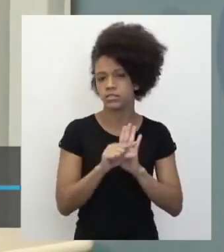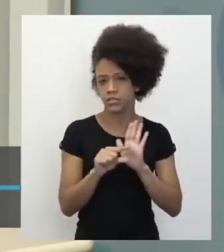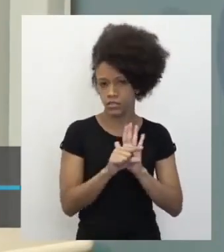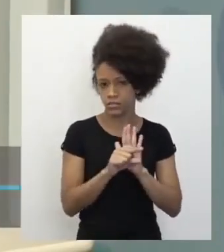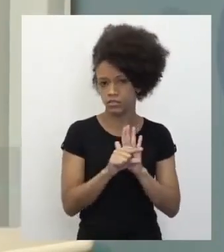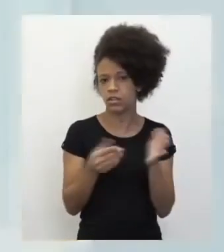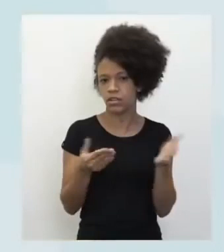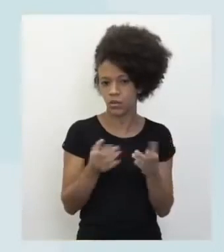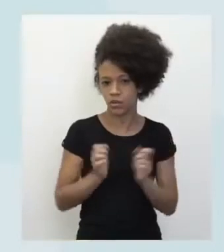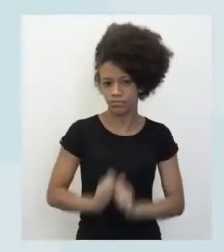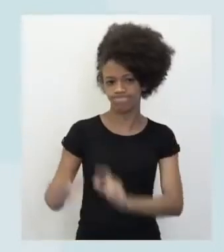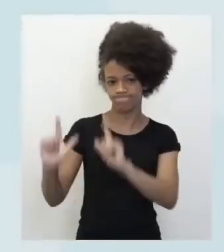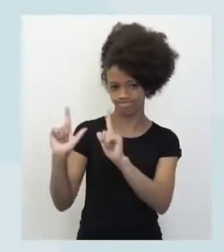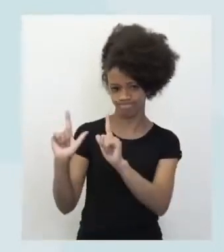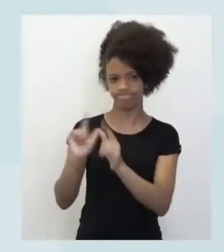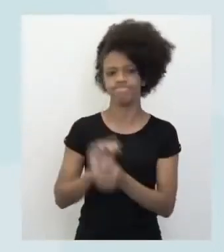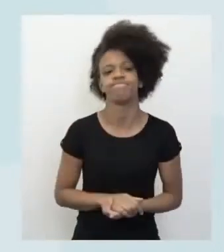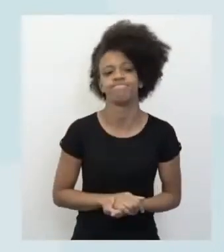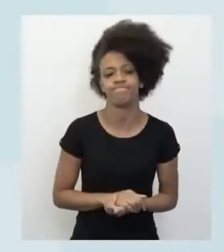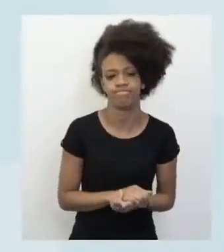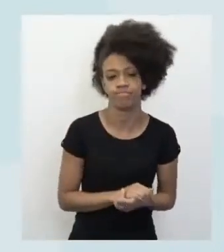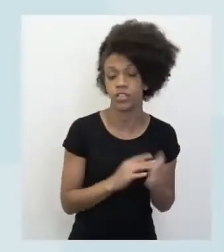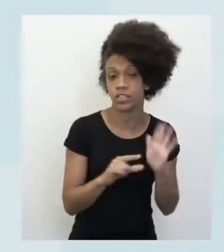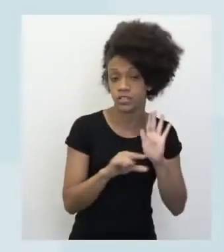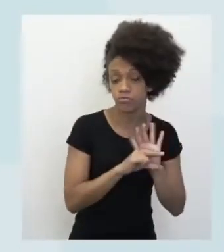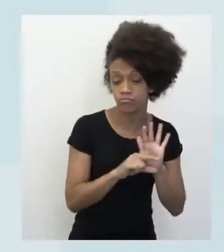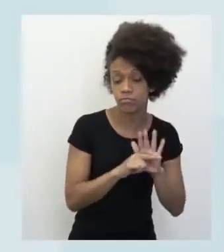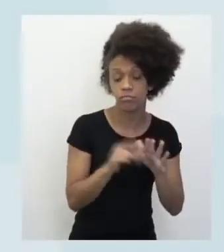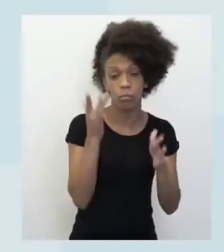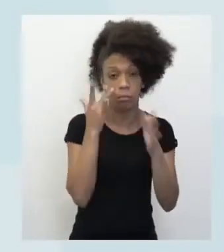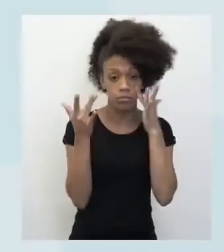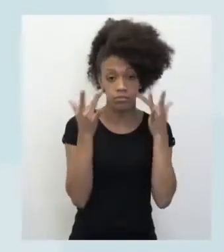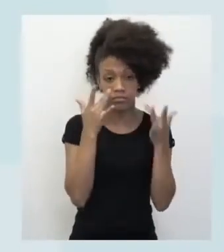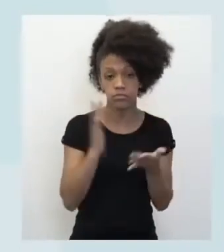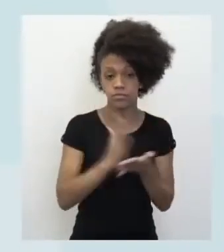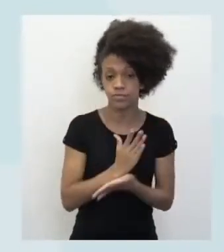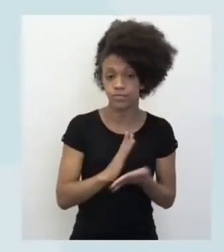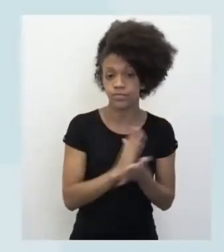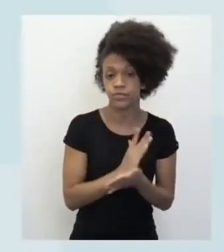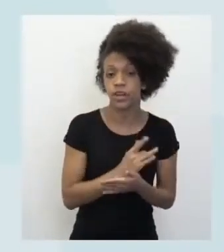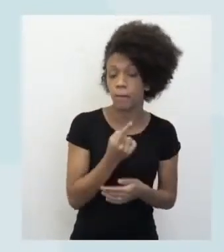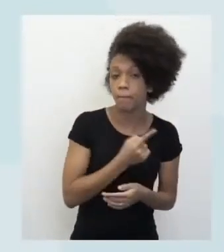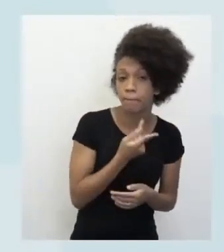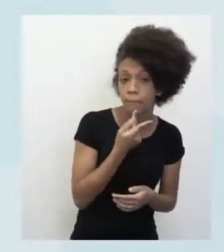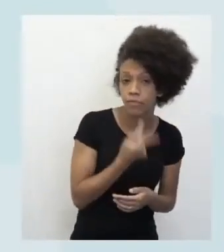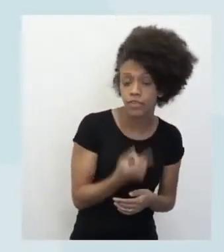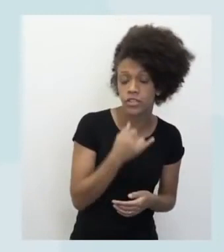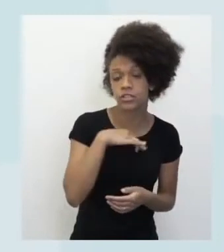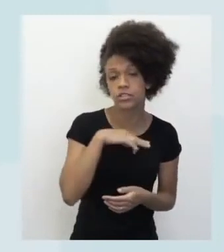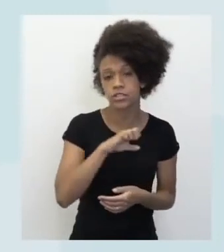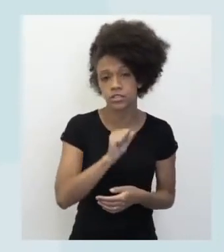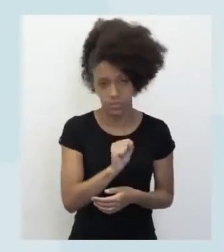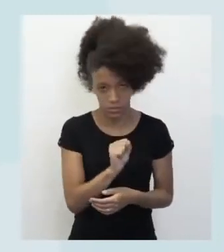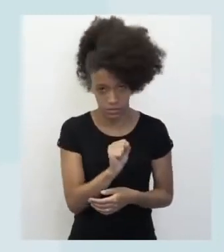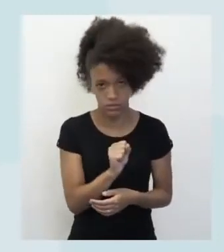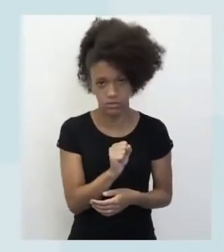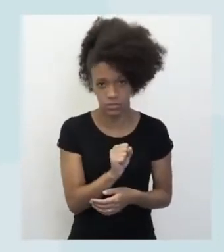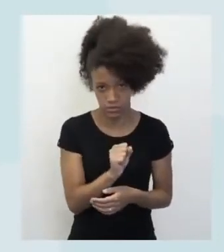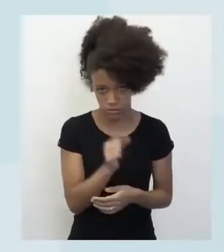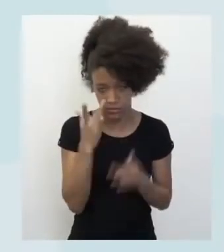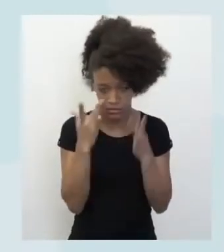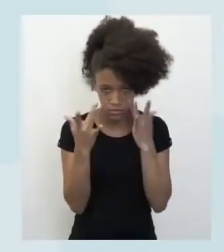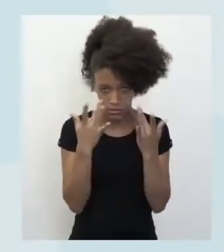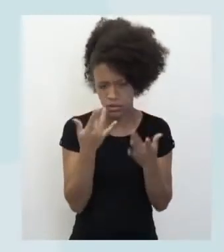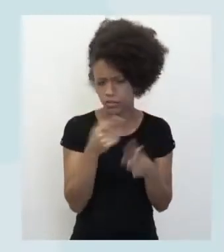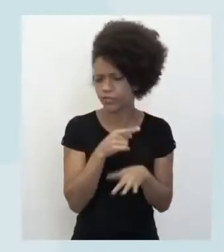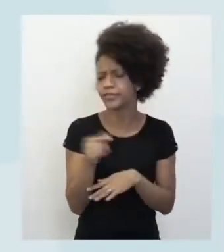momento. Vamos lá na tela, por favor. Trecho da peça da farsa Inês Pereira. Esta é a primeira fala da Inês na peça. Então,